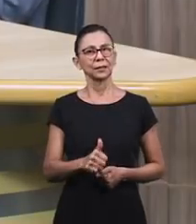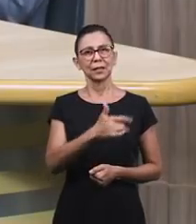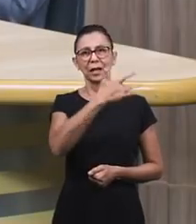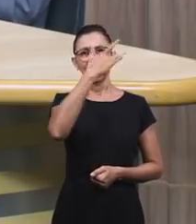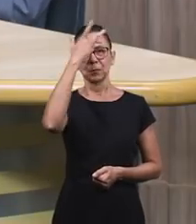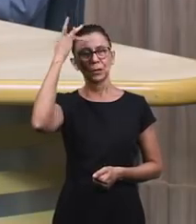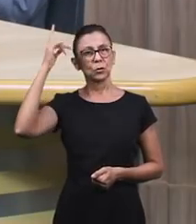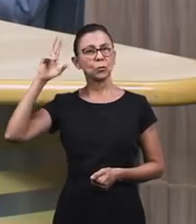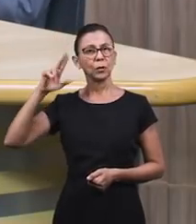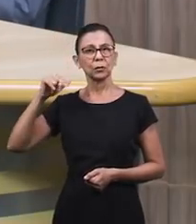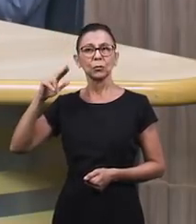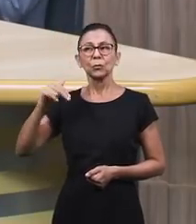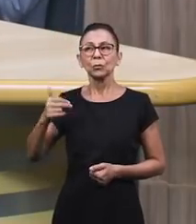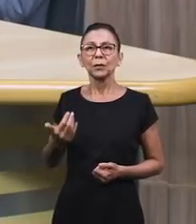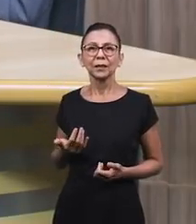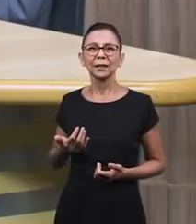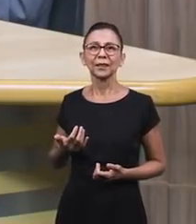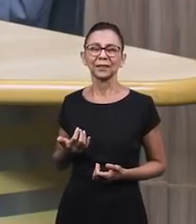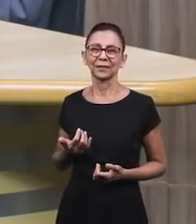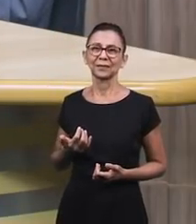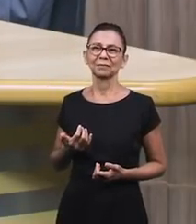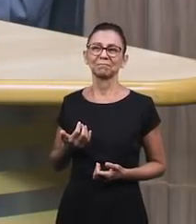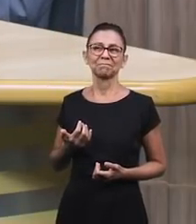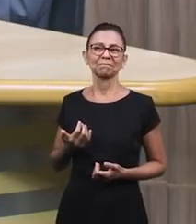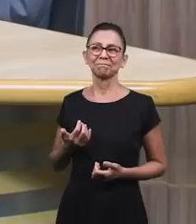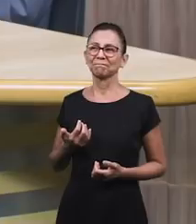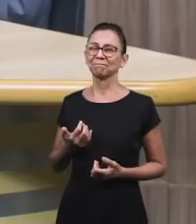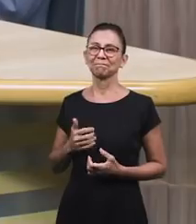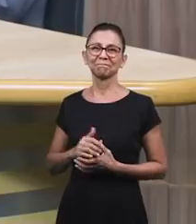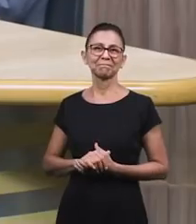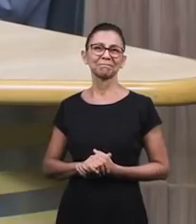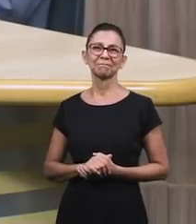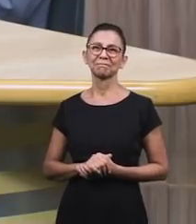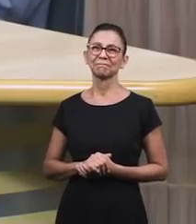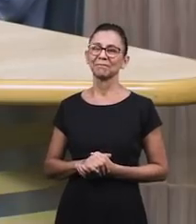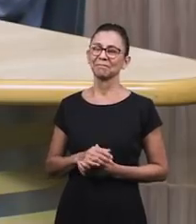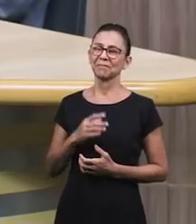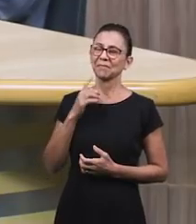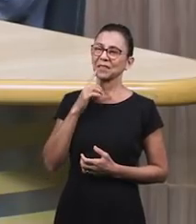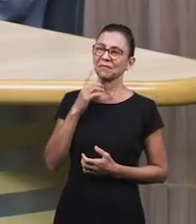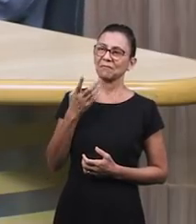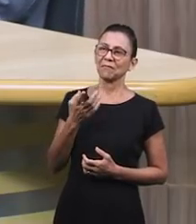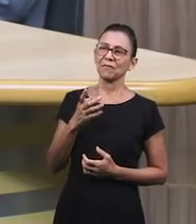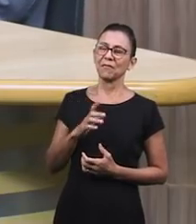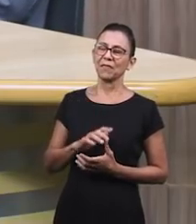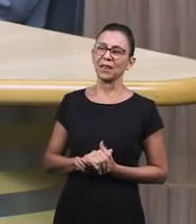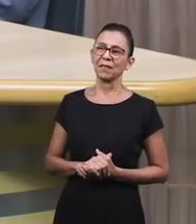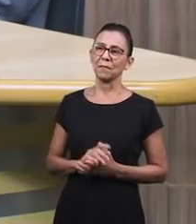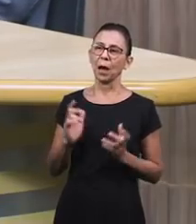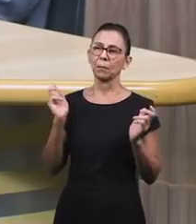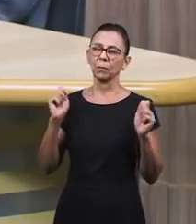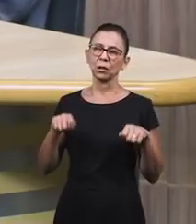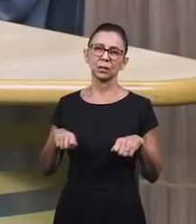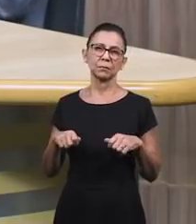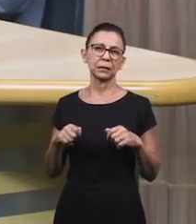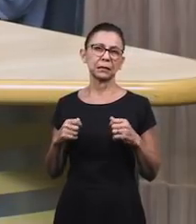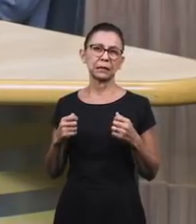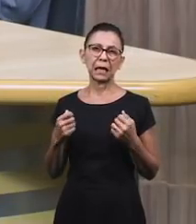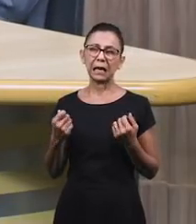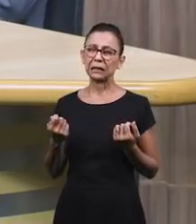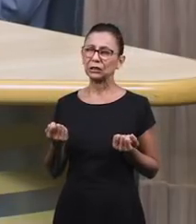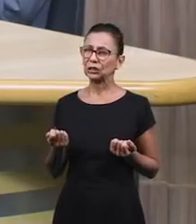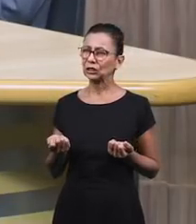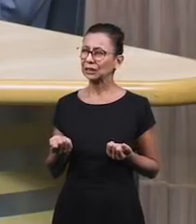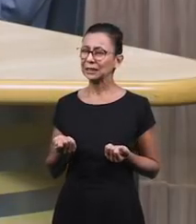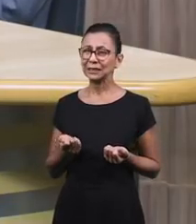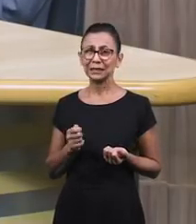alcança, ou vai alcançar, ou alcançou, tem qualquer condição de alcançar, qualquer mérito, possibilidade, nem